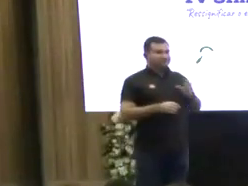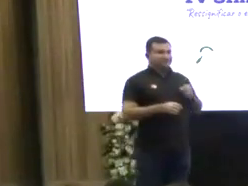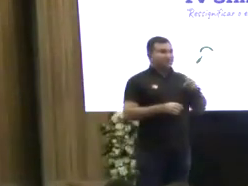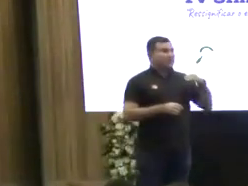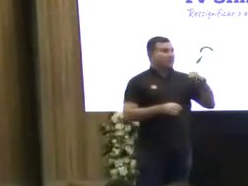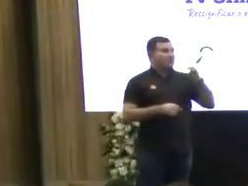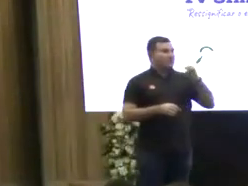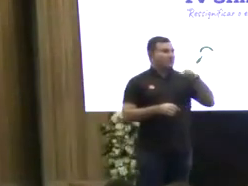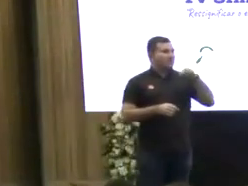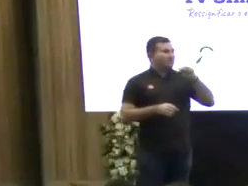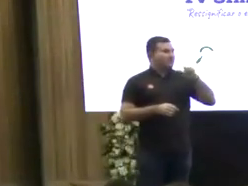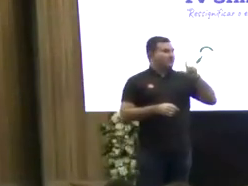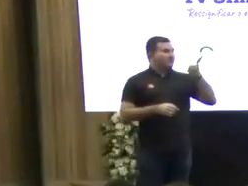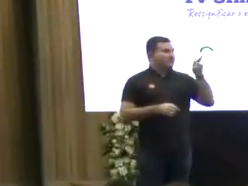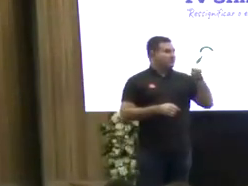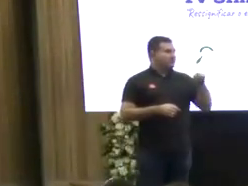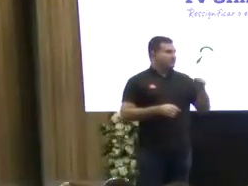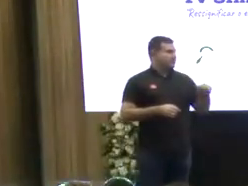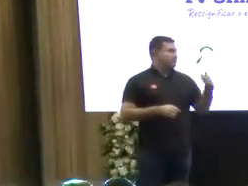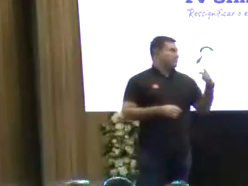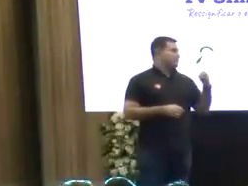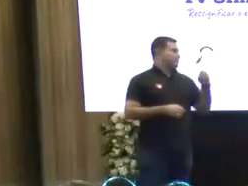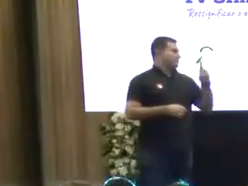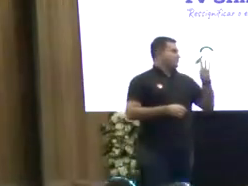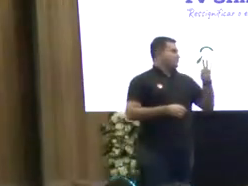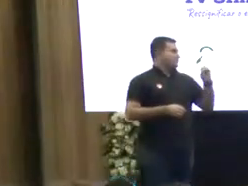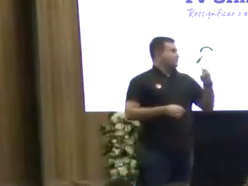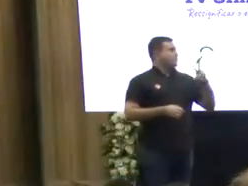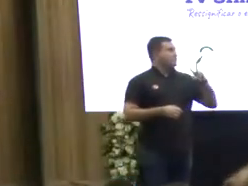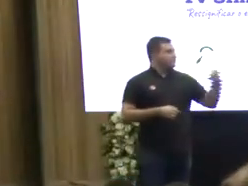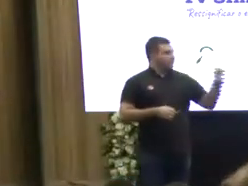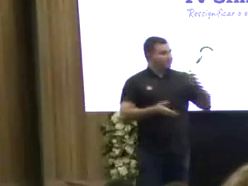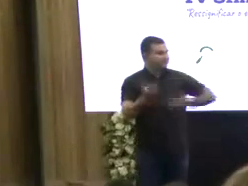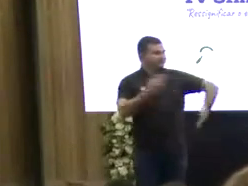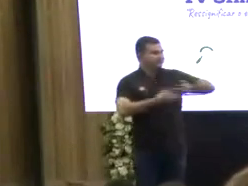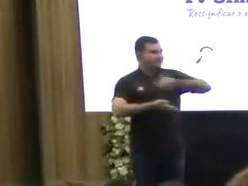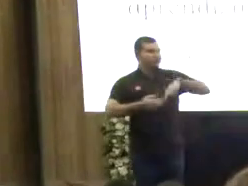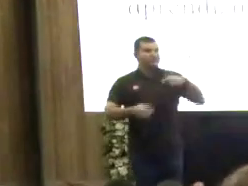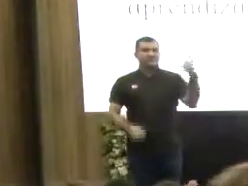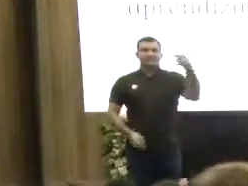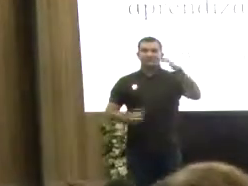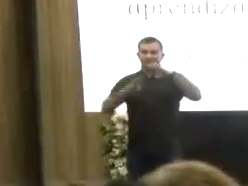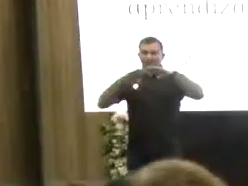Monalisa Porto, que irá mediar a nossa segunda conferência.